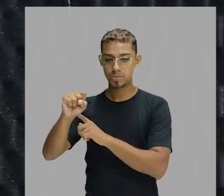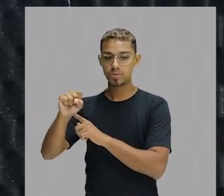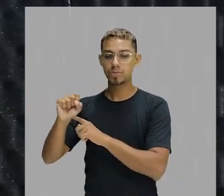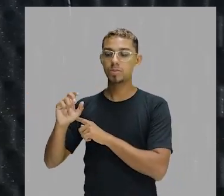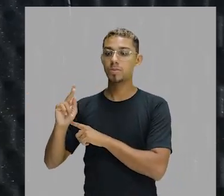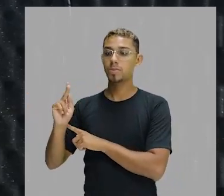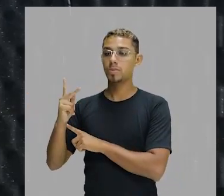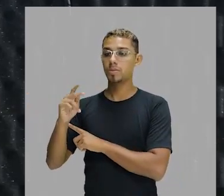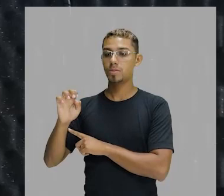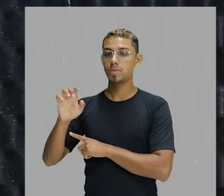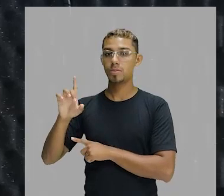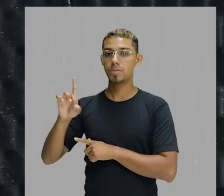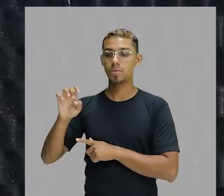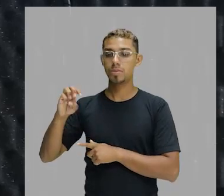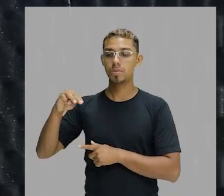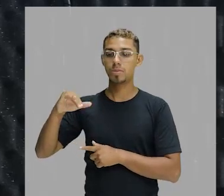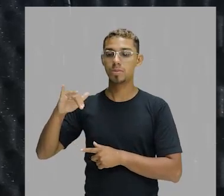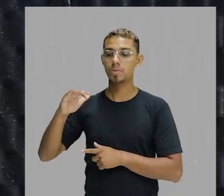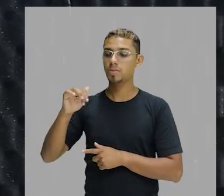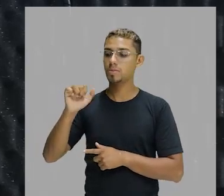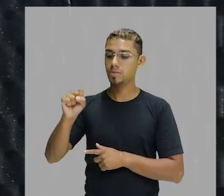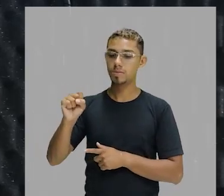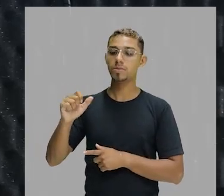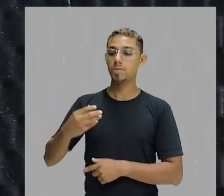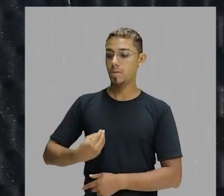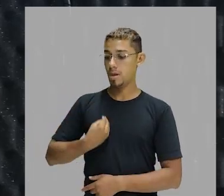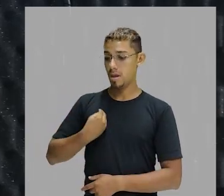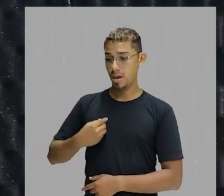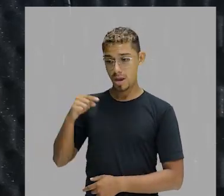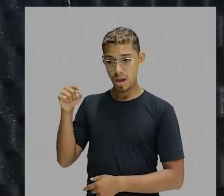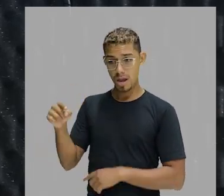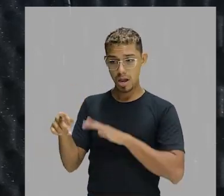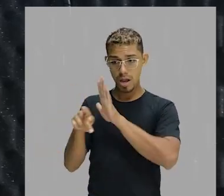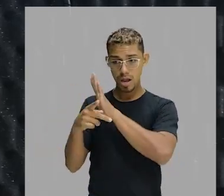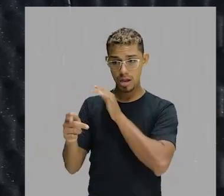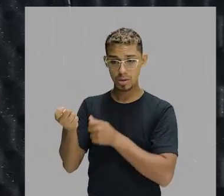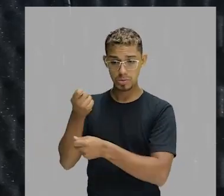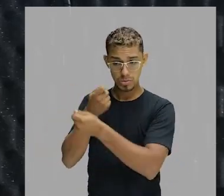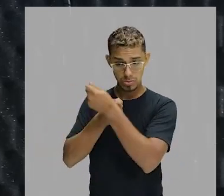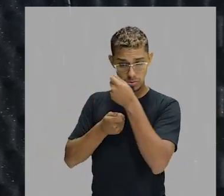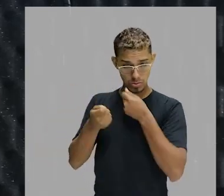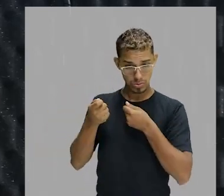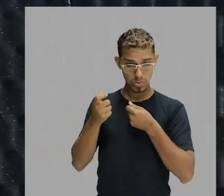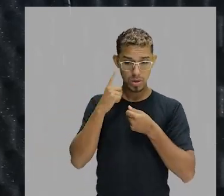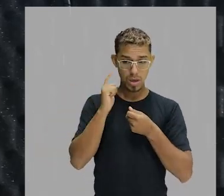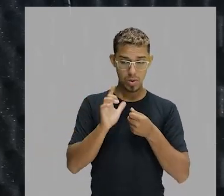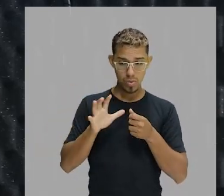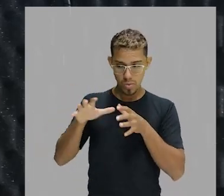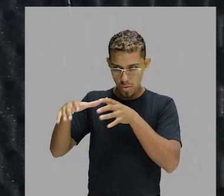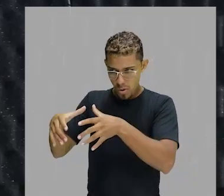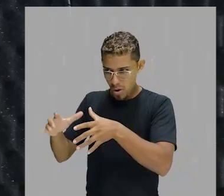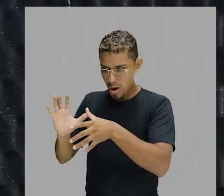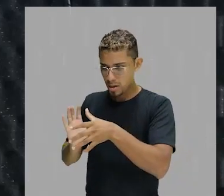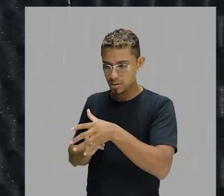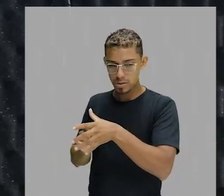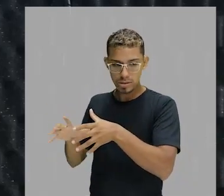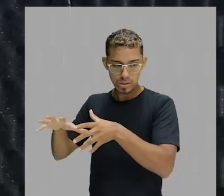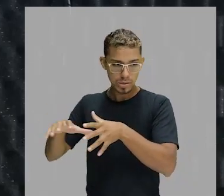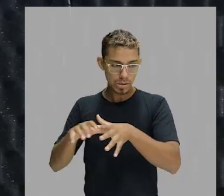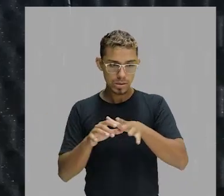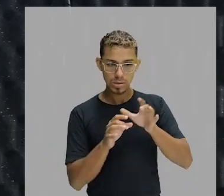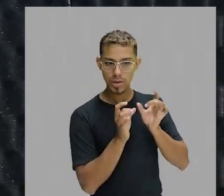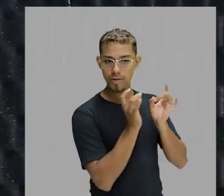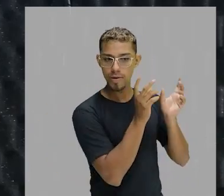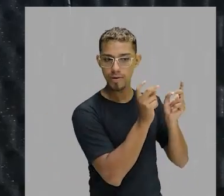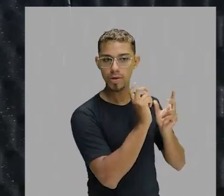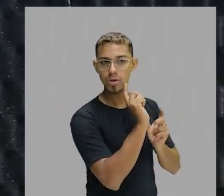São espécies que só existem aqui, né? Então essas espécies elas são contrabandeadas, elas são tiradas daqui do Brasil sem autorização